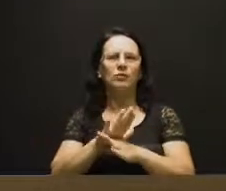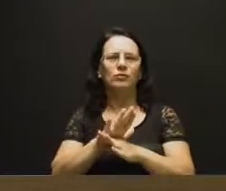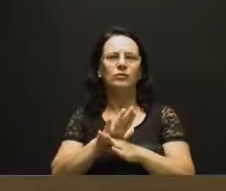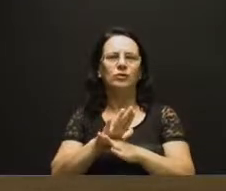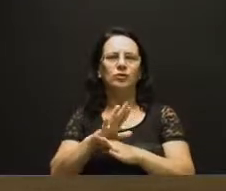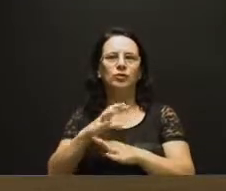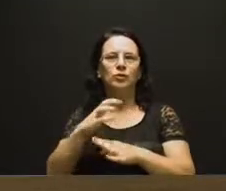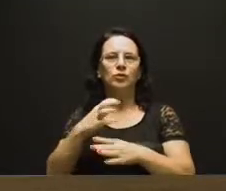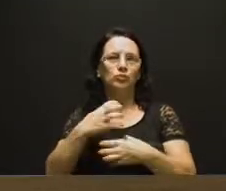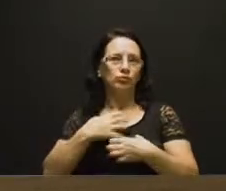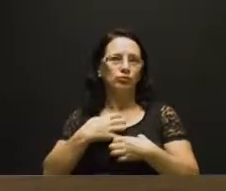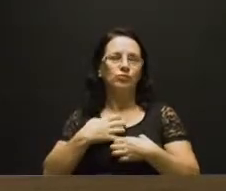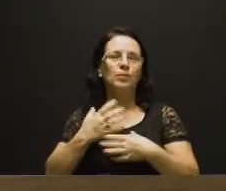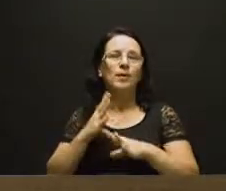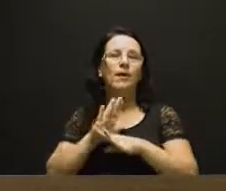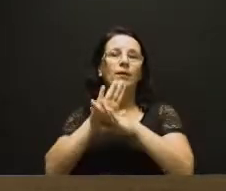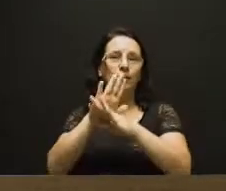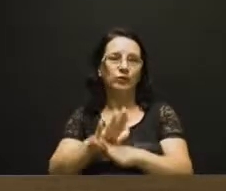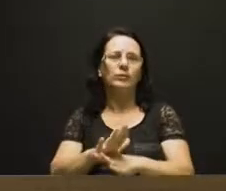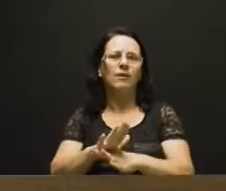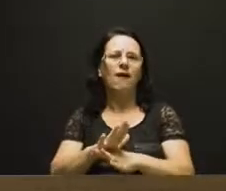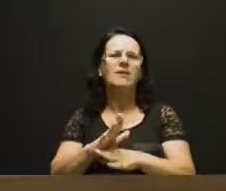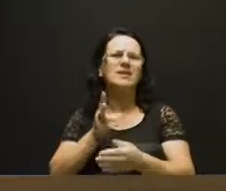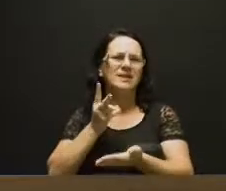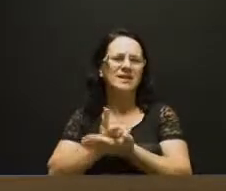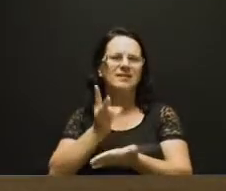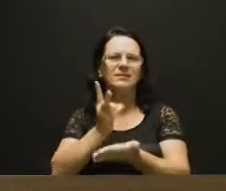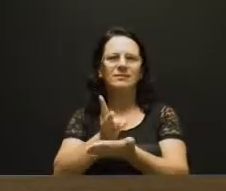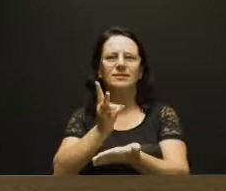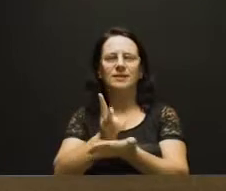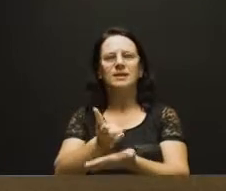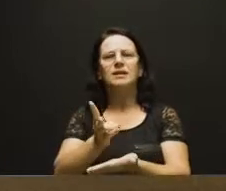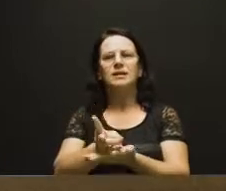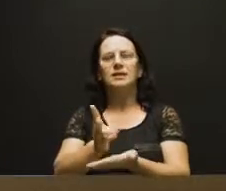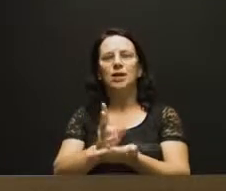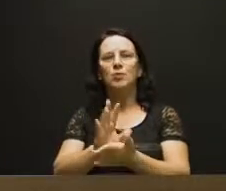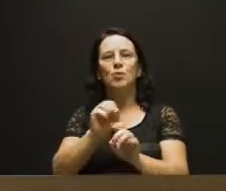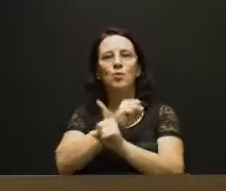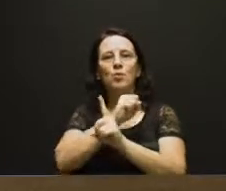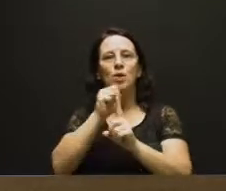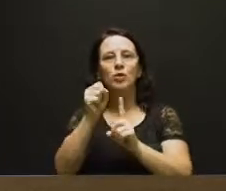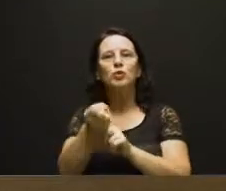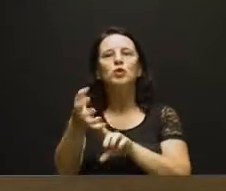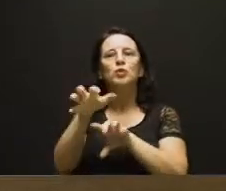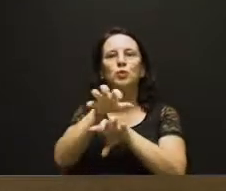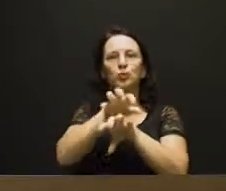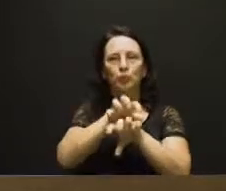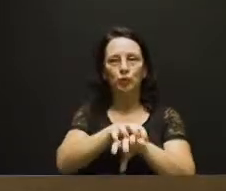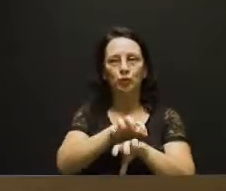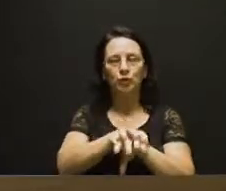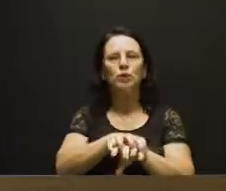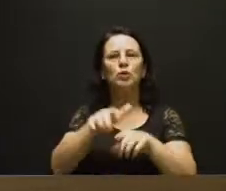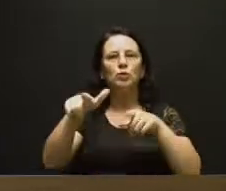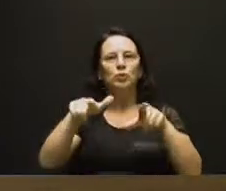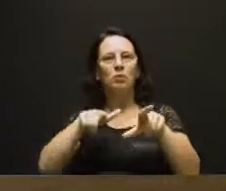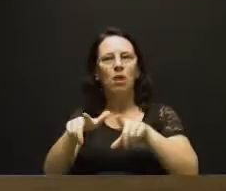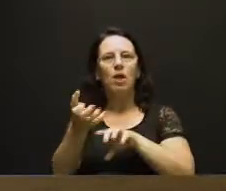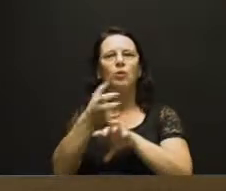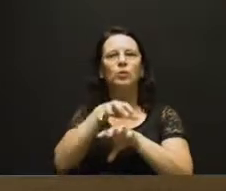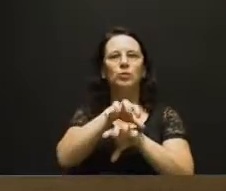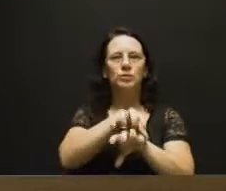que têm no momento e não desistem também de de ver uma uma sociedade inclusiva com serviços exclusivos